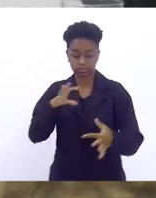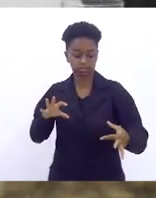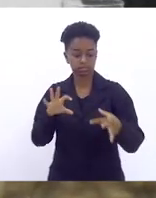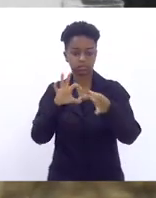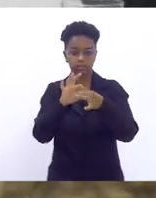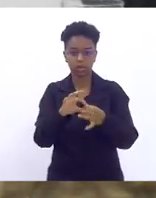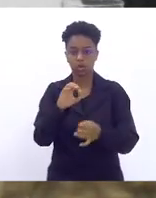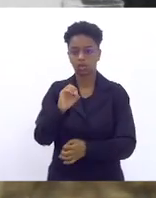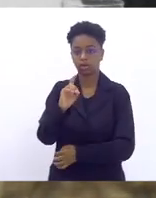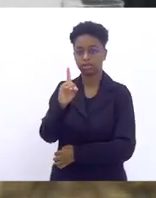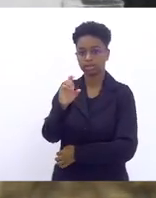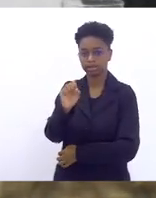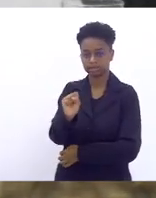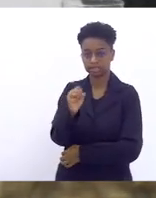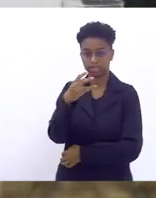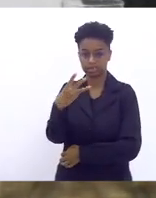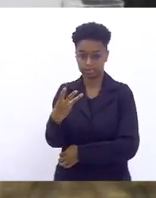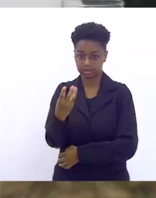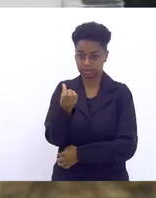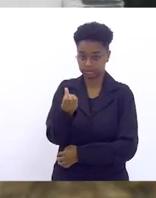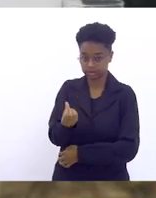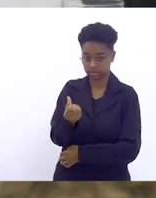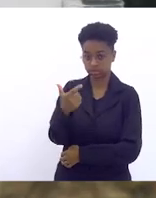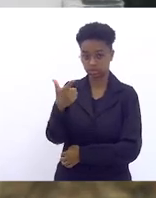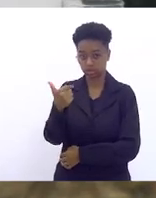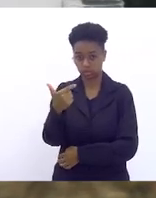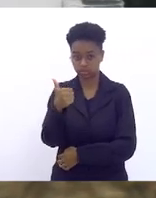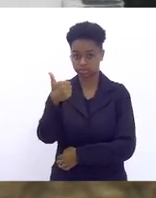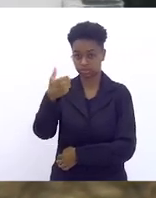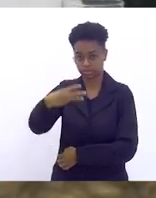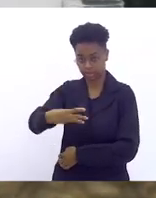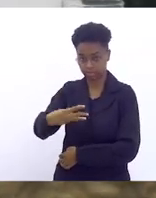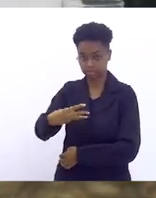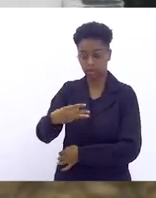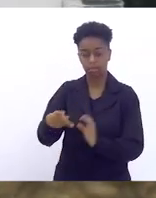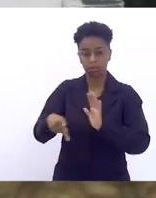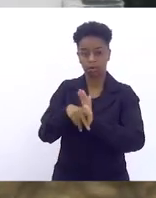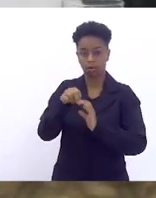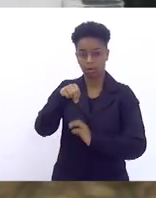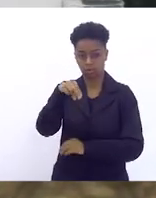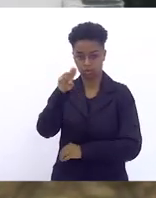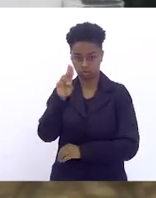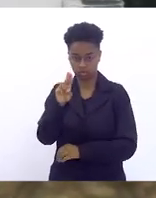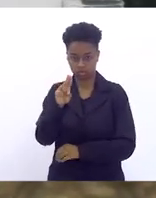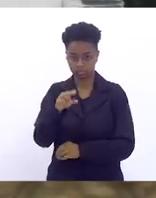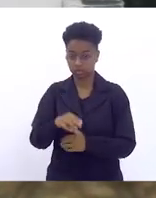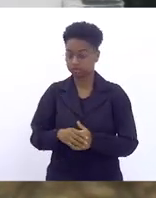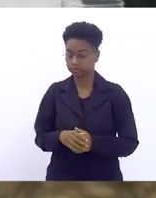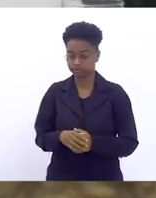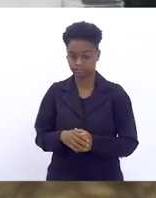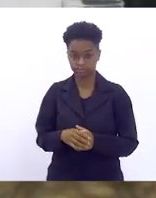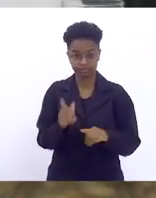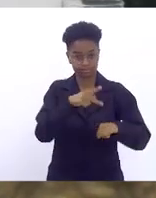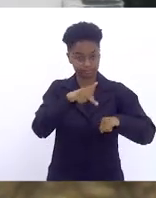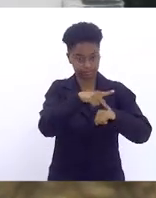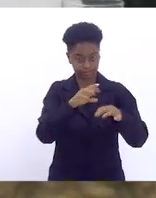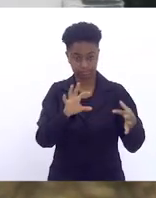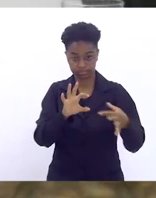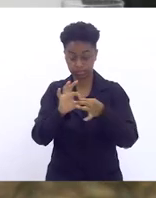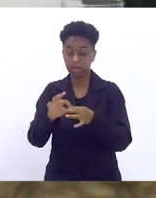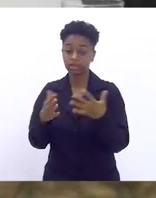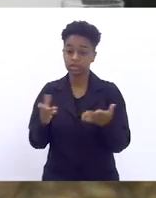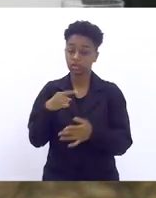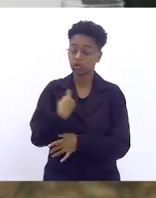com o ads 3 6 12 e 13 nas Nações Unidas né e as nossas diretivas